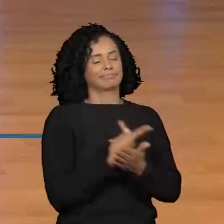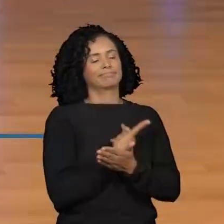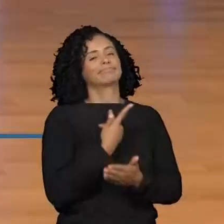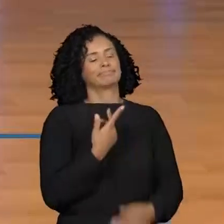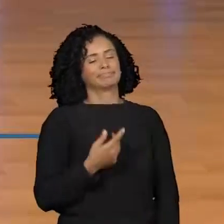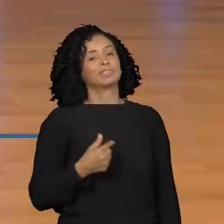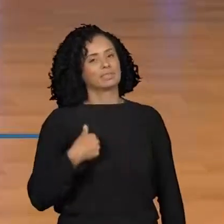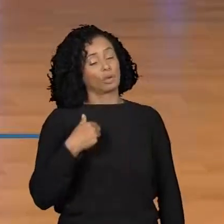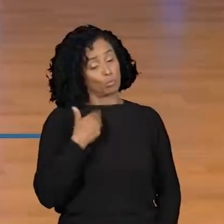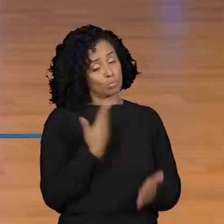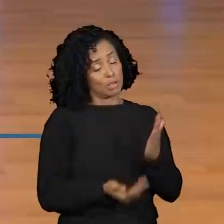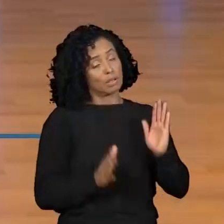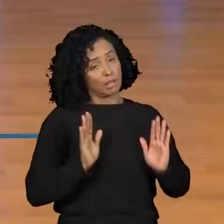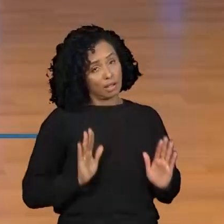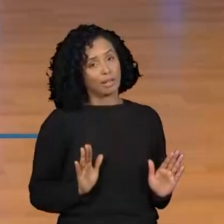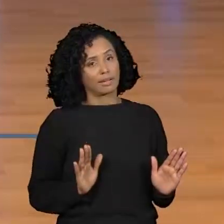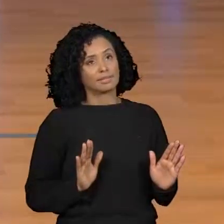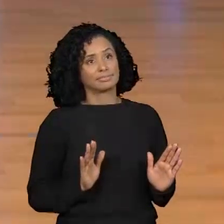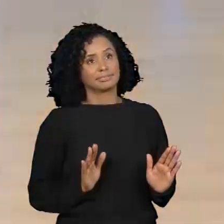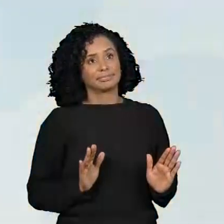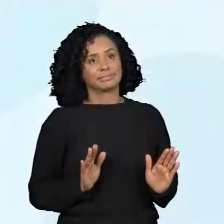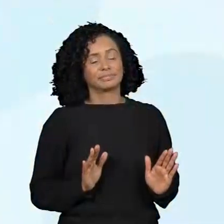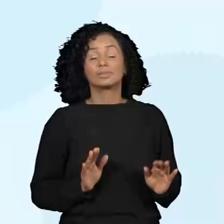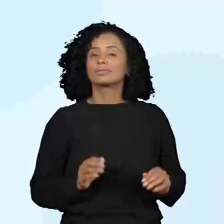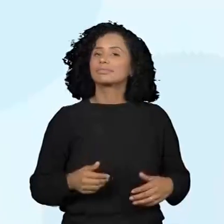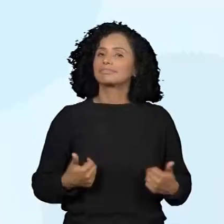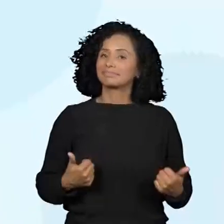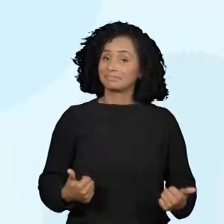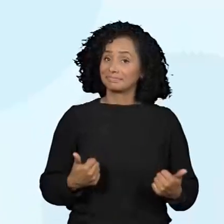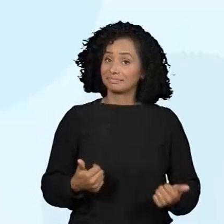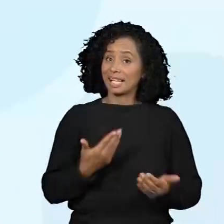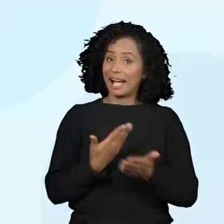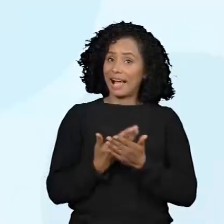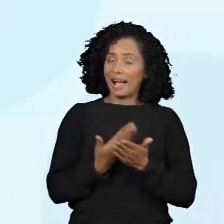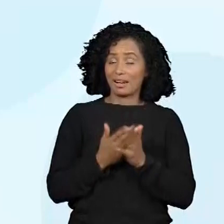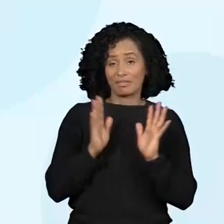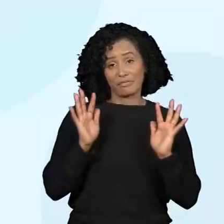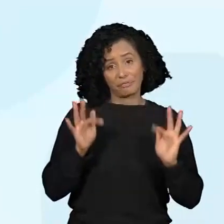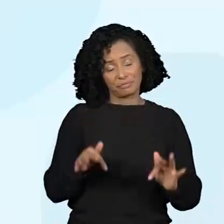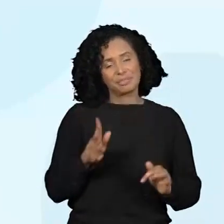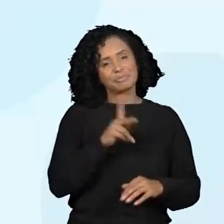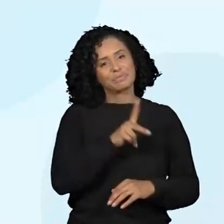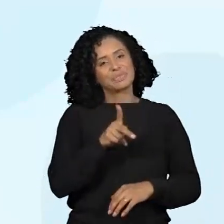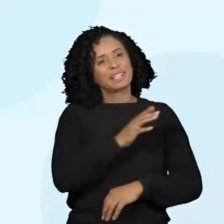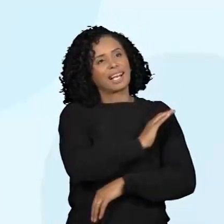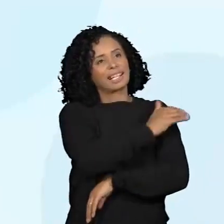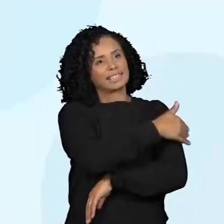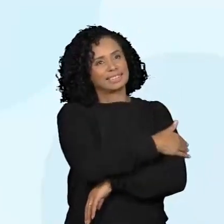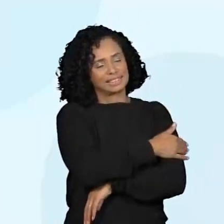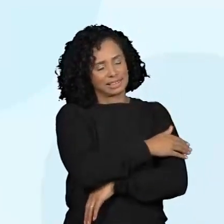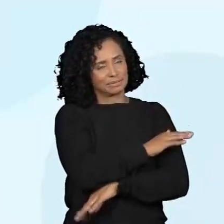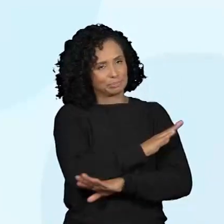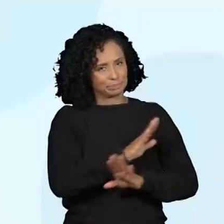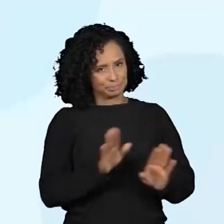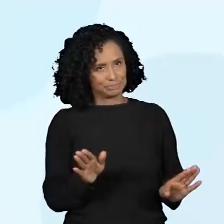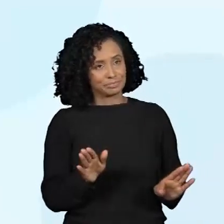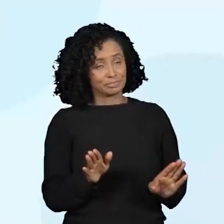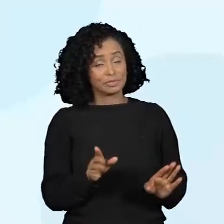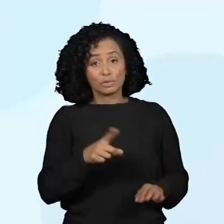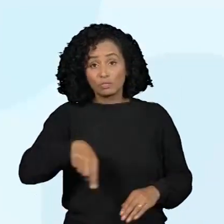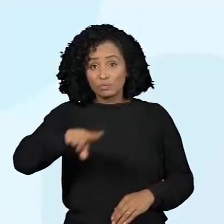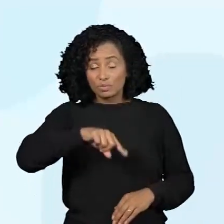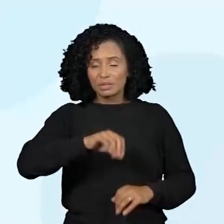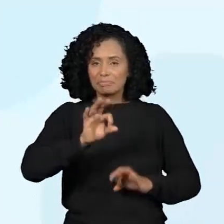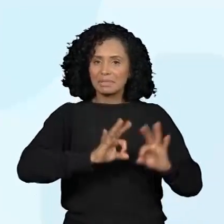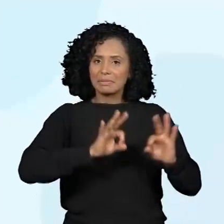vai nas aprendendo. lutas. Bom, mas a aula já está acabando, professor Adriano. Então agora é com você. Faça uma tabela com os nomes das